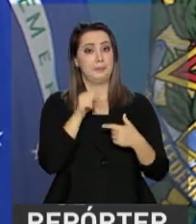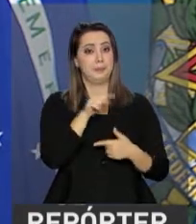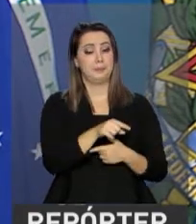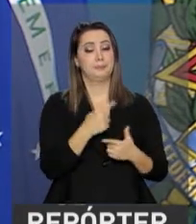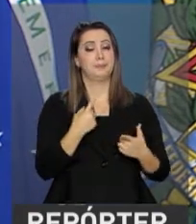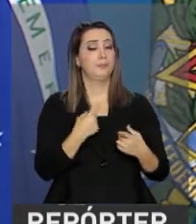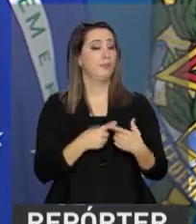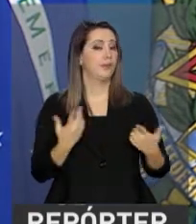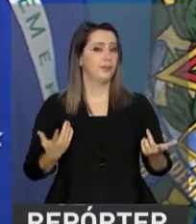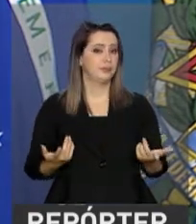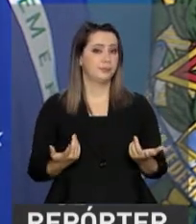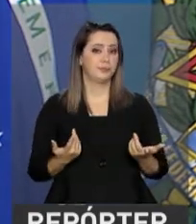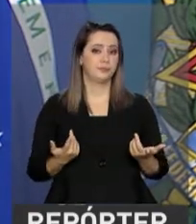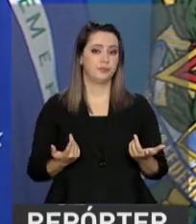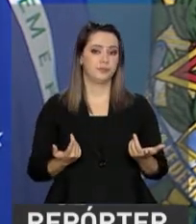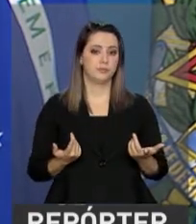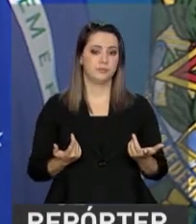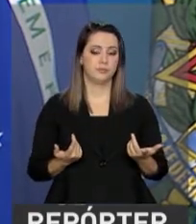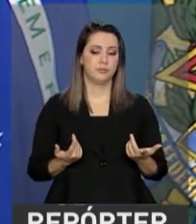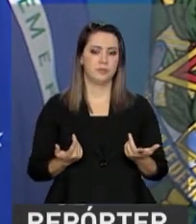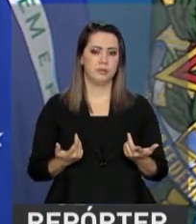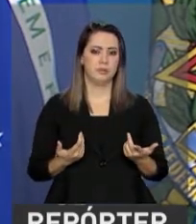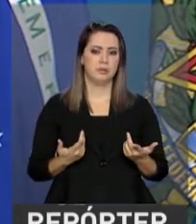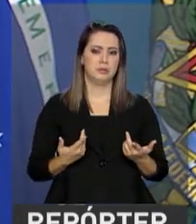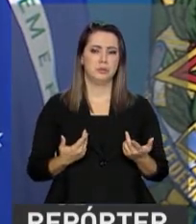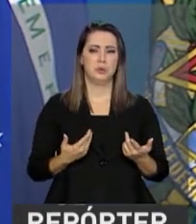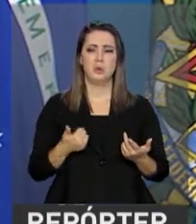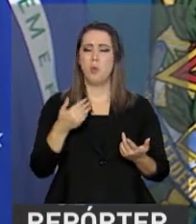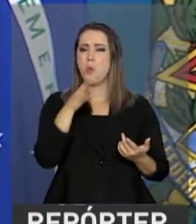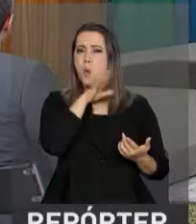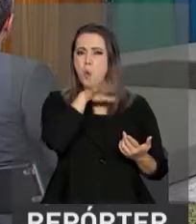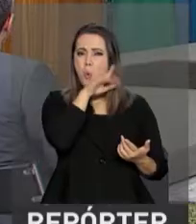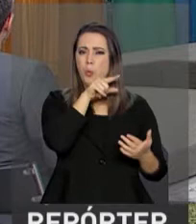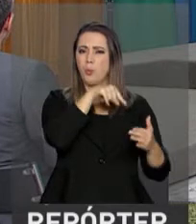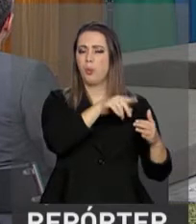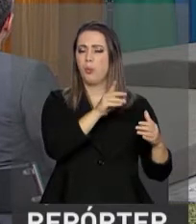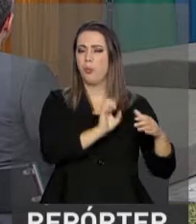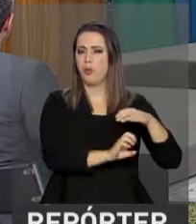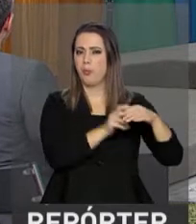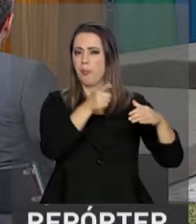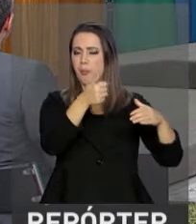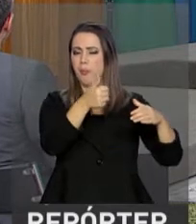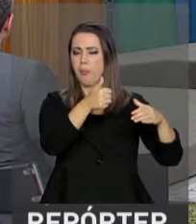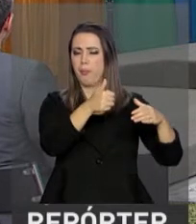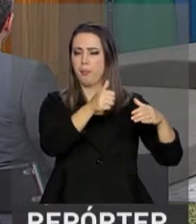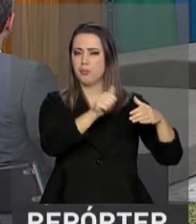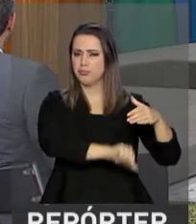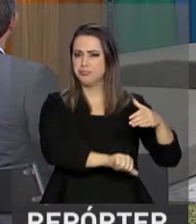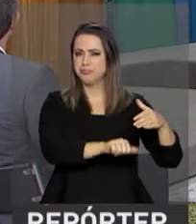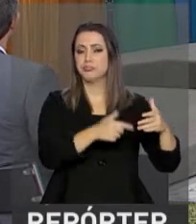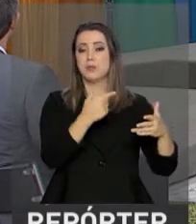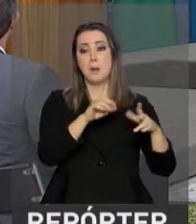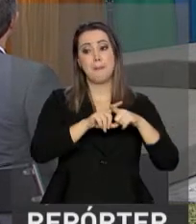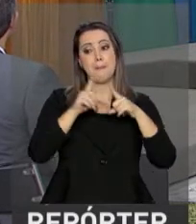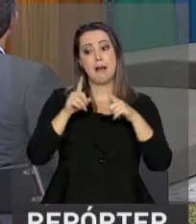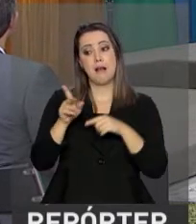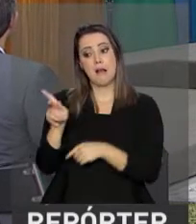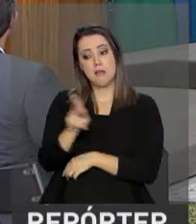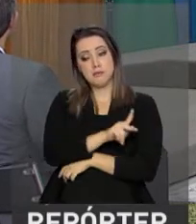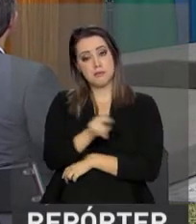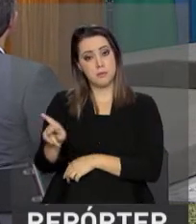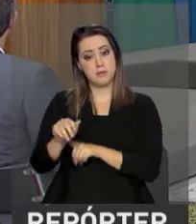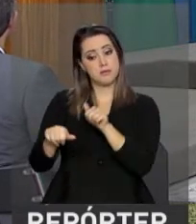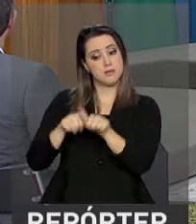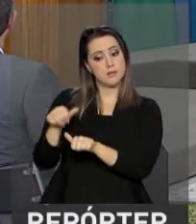muito desmoralizada e o pedro conseguiu é patrocinado pelo ministério